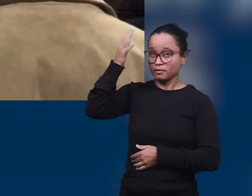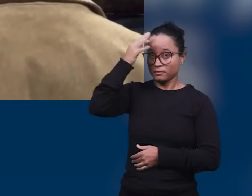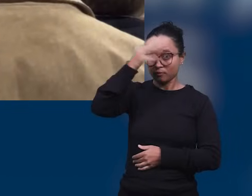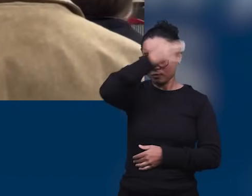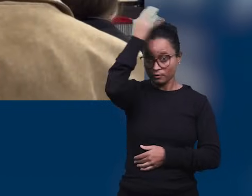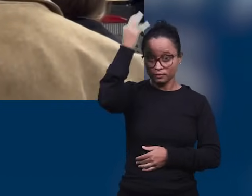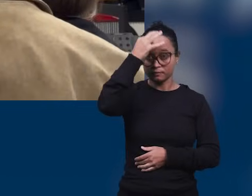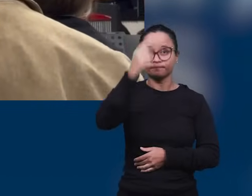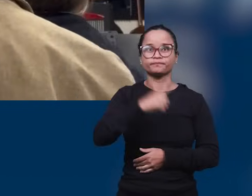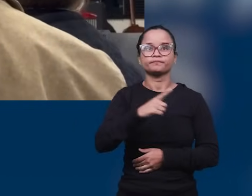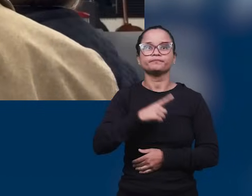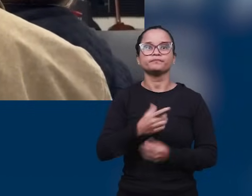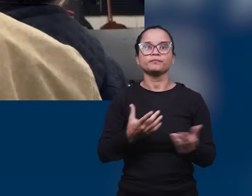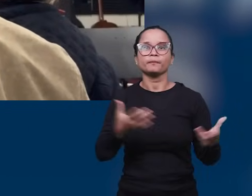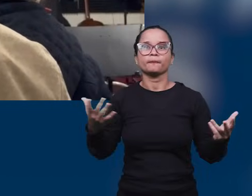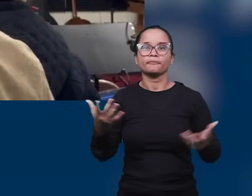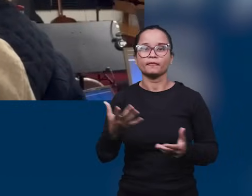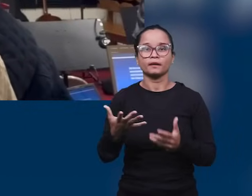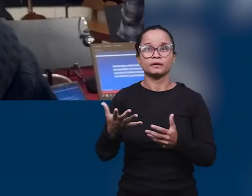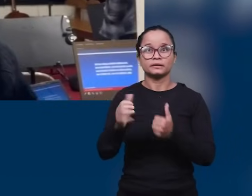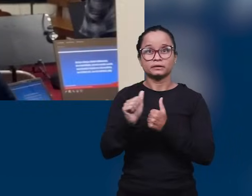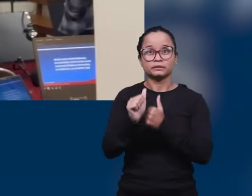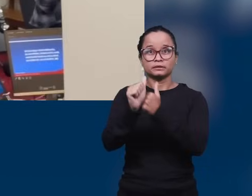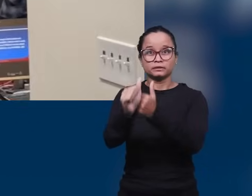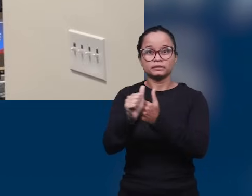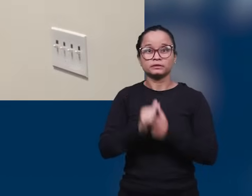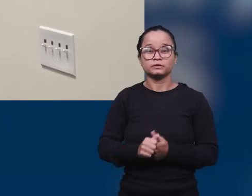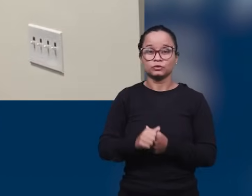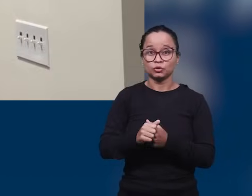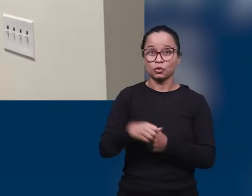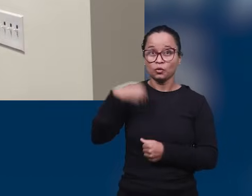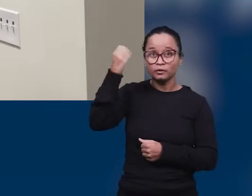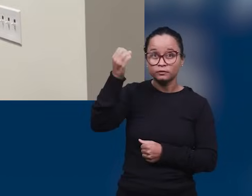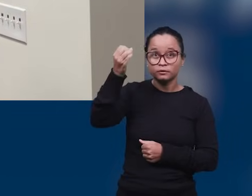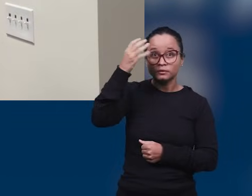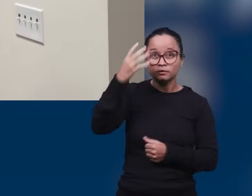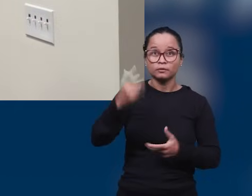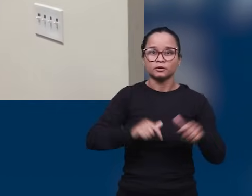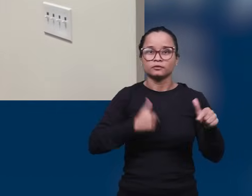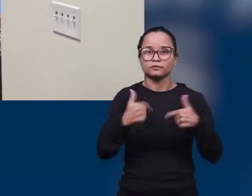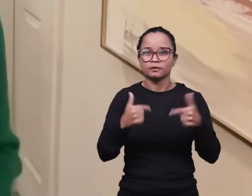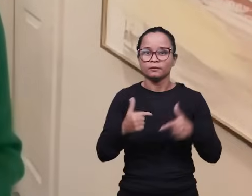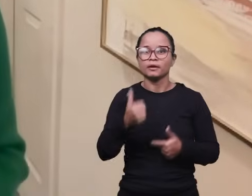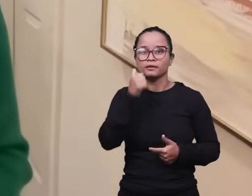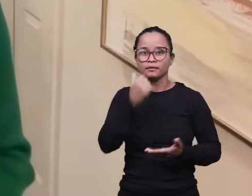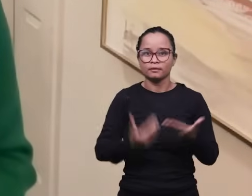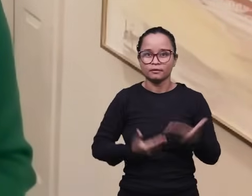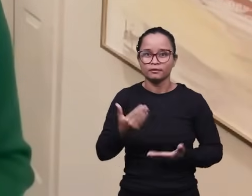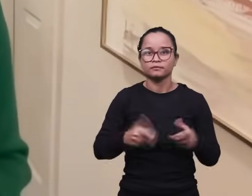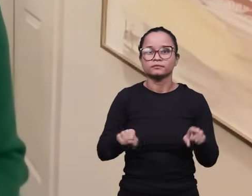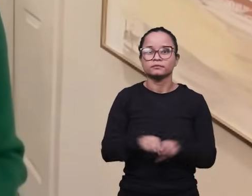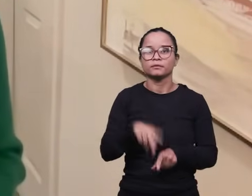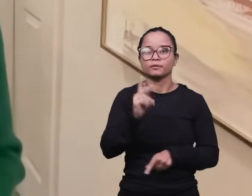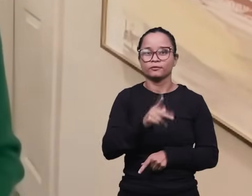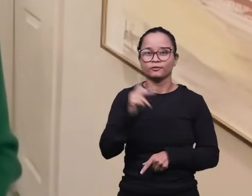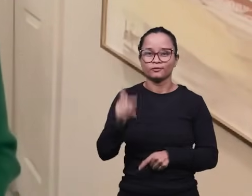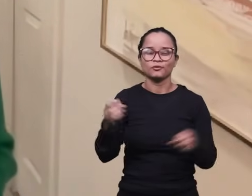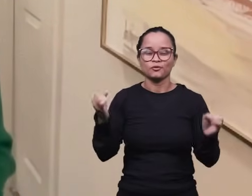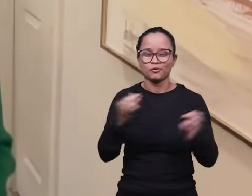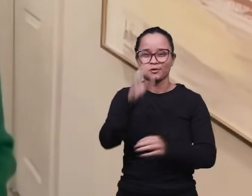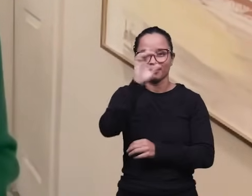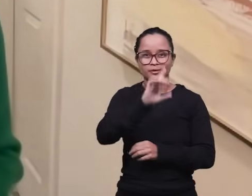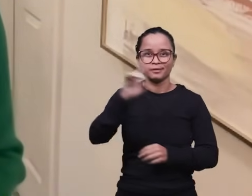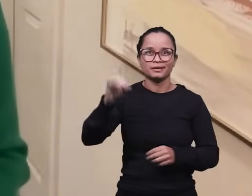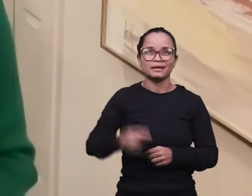revelações do Espírito Santo e seguir as orientações para o trabalho de senhoras e professores. Glórias a Deus!